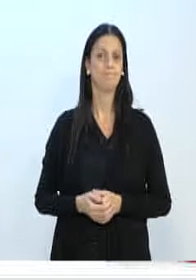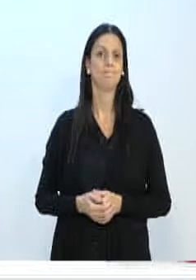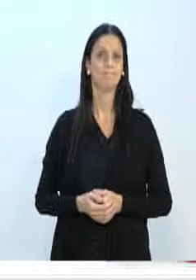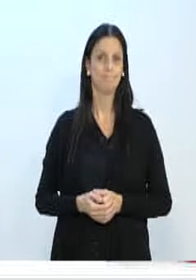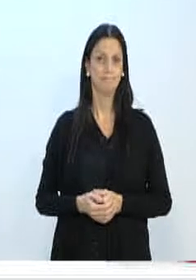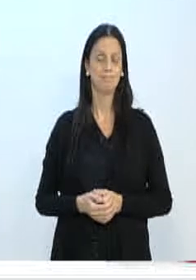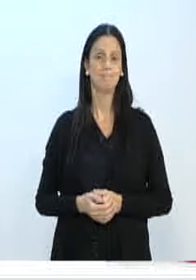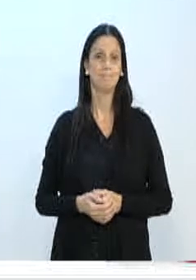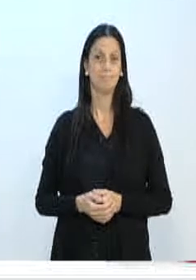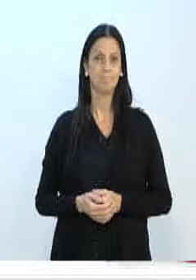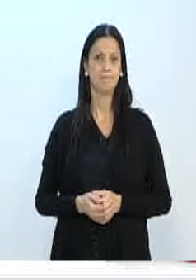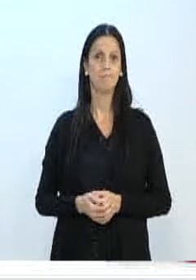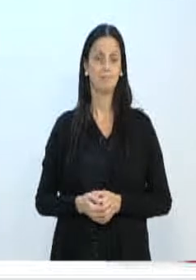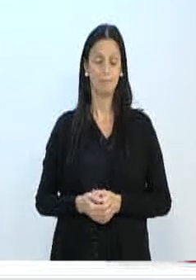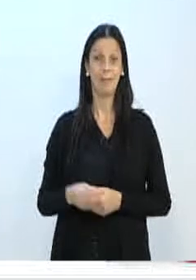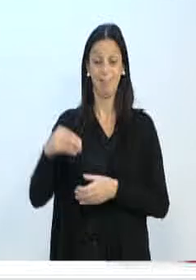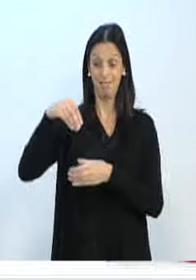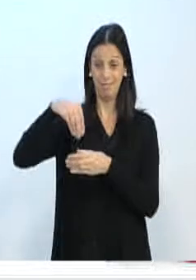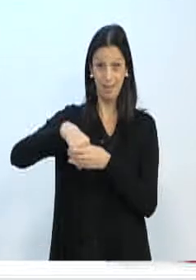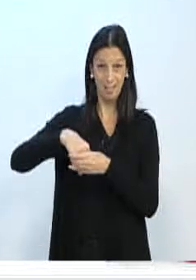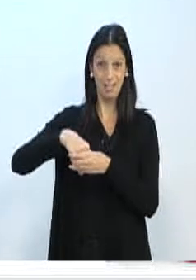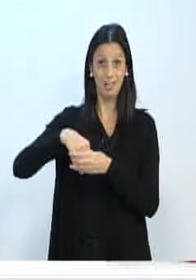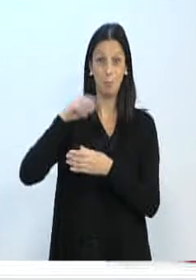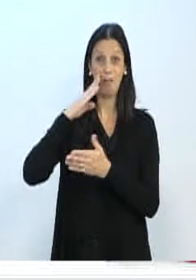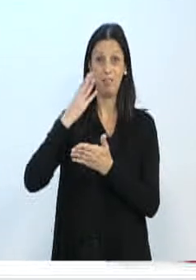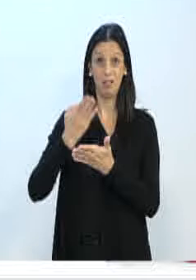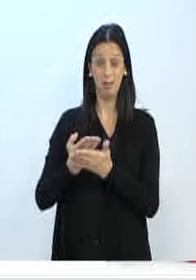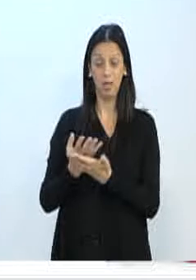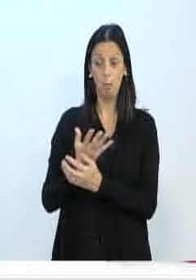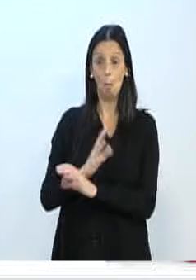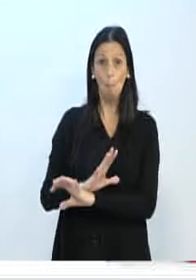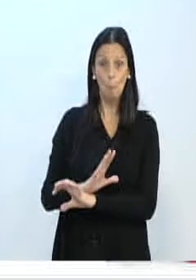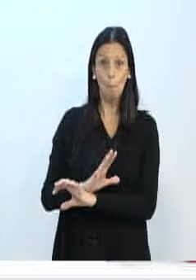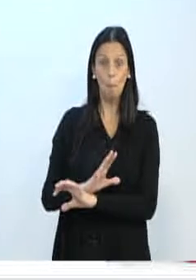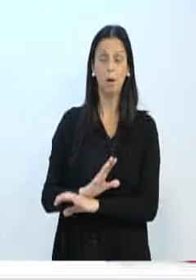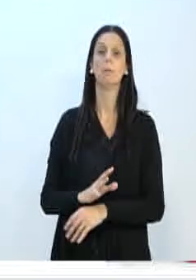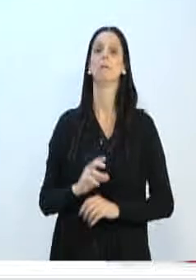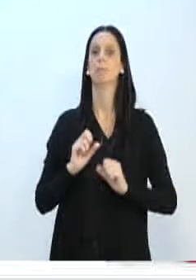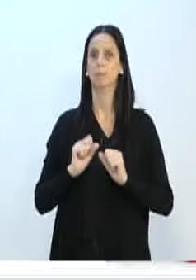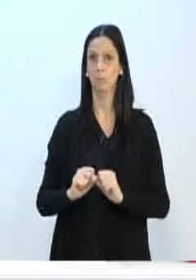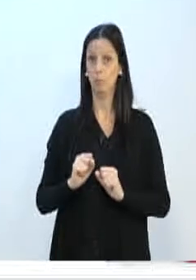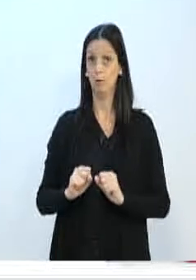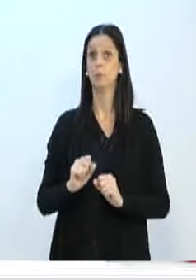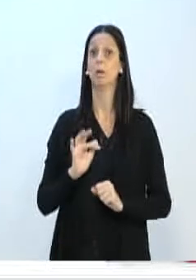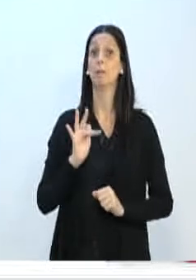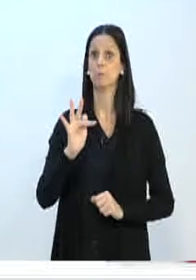parte interna ali deve estar tudo oco, ali pode dar um grave acidente,